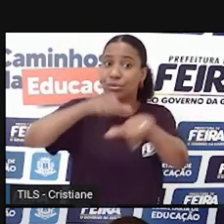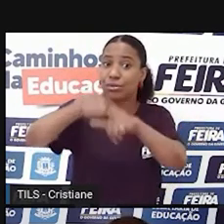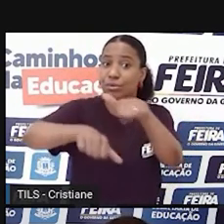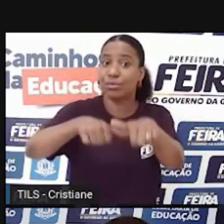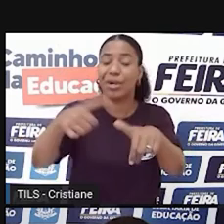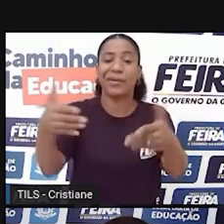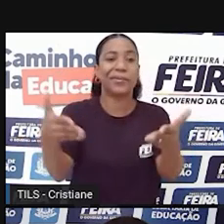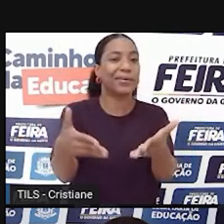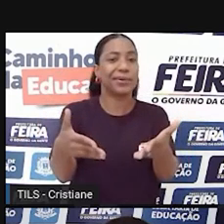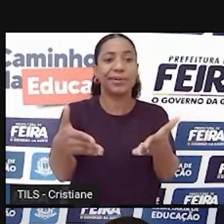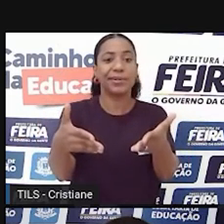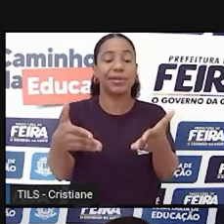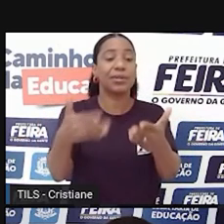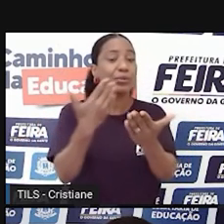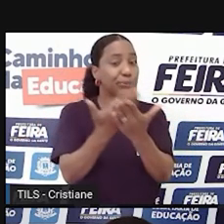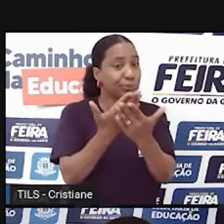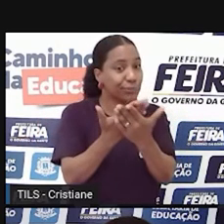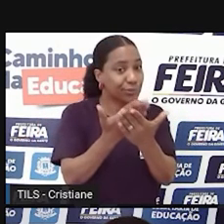valorizar